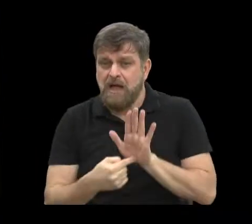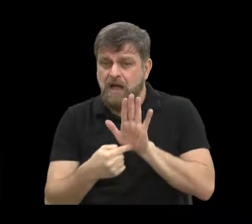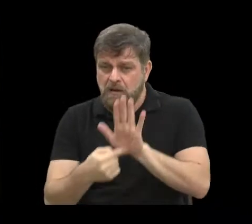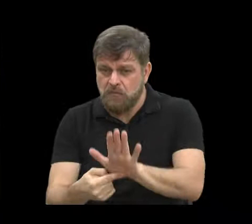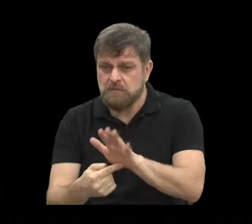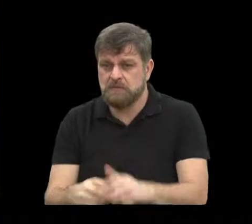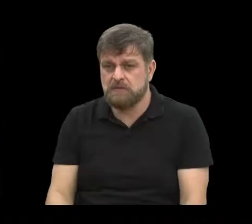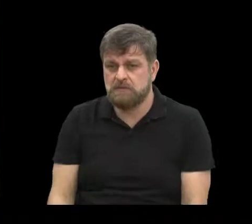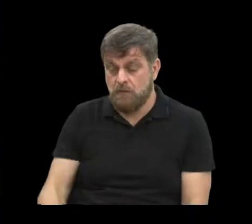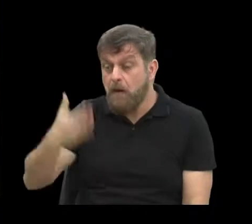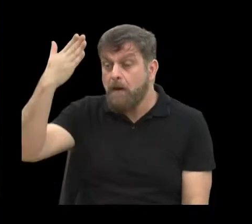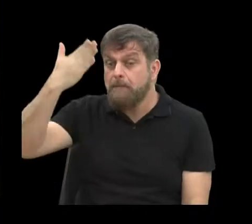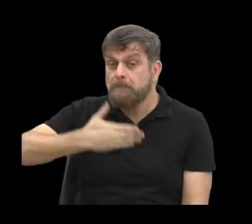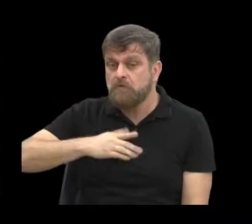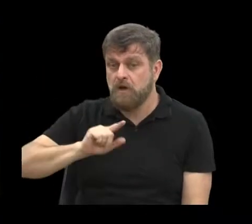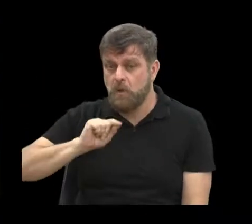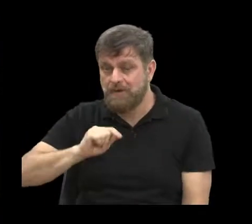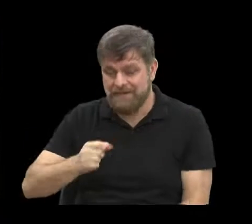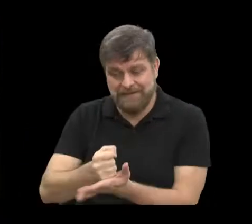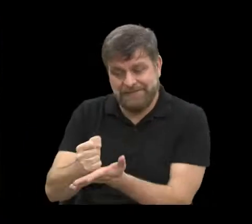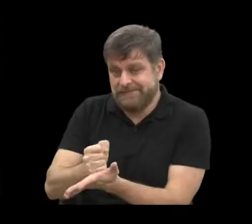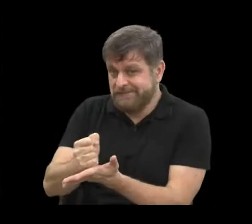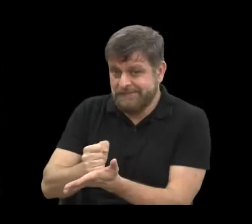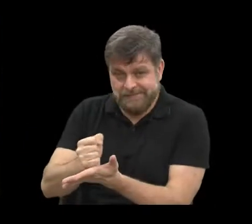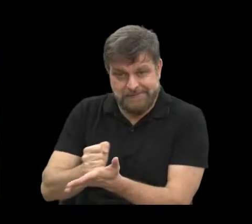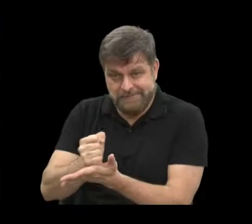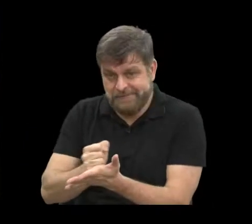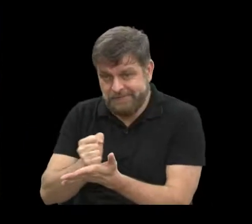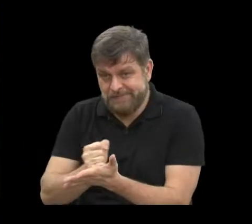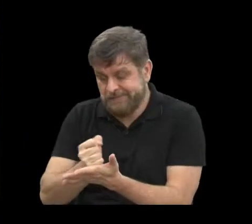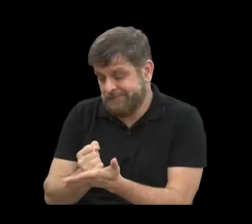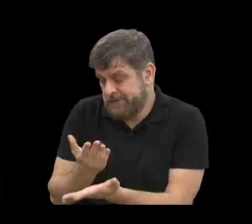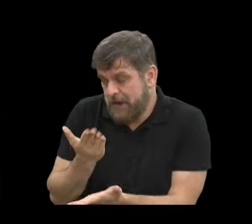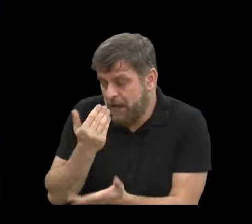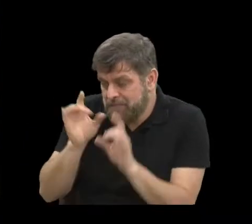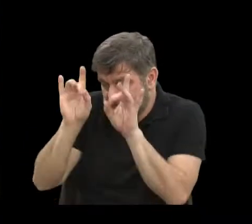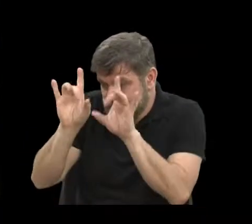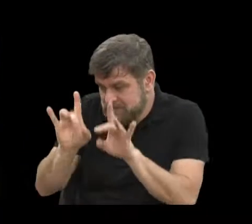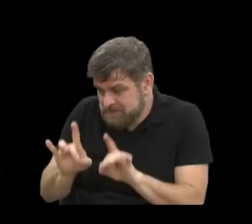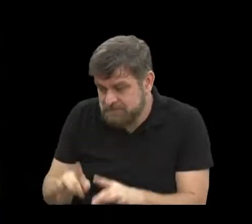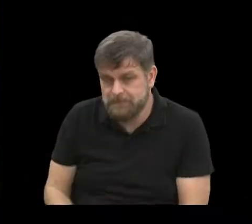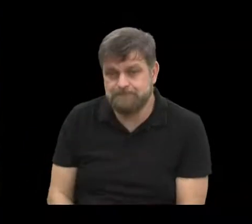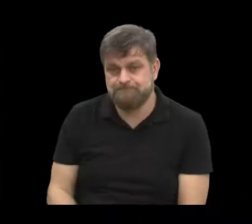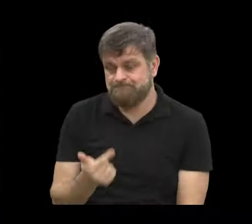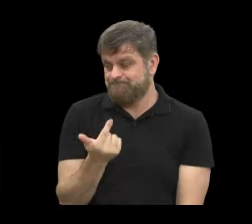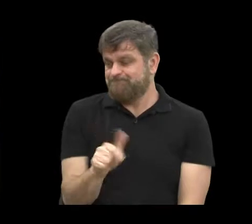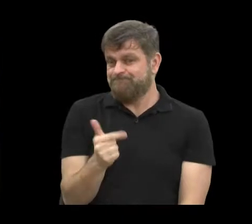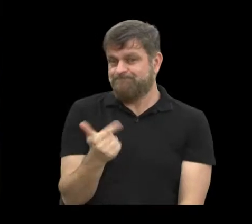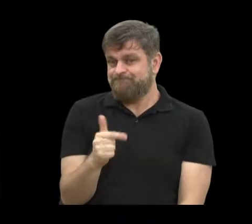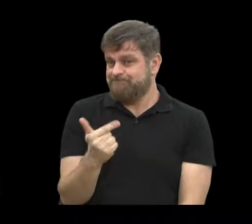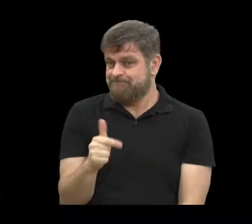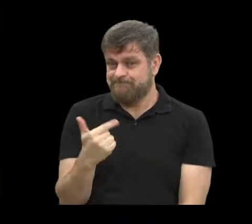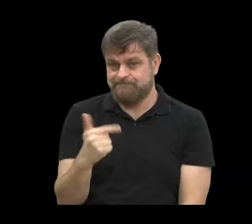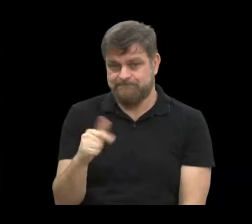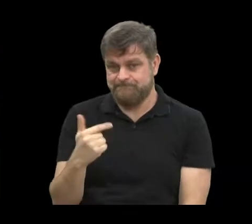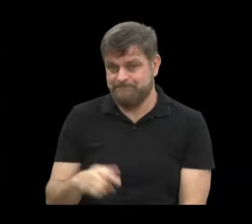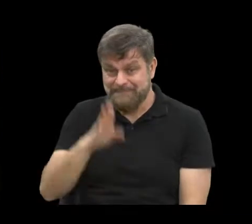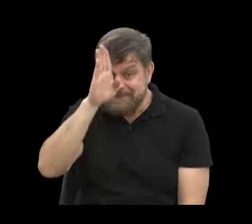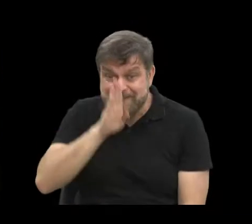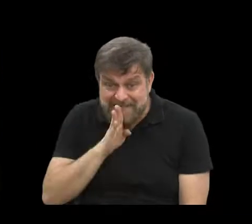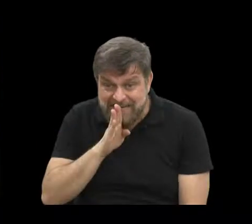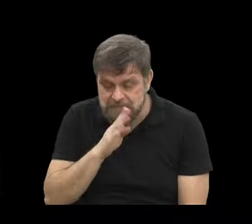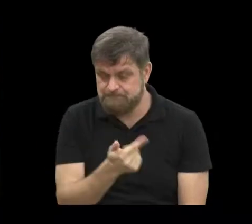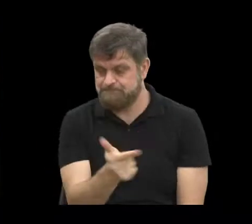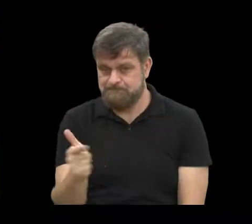Estado atestando que aquele medicamento ou aquele suplemento, aquela alimentação especial, não é atendido pelo Estado, tá?